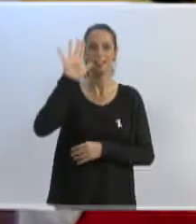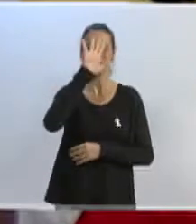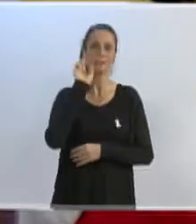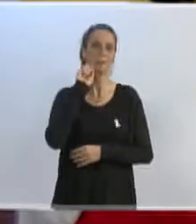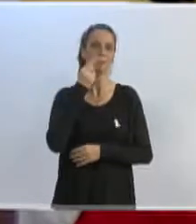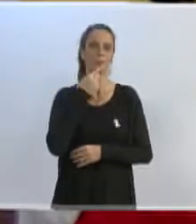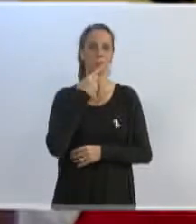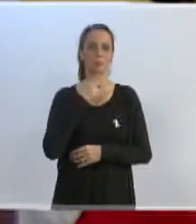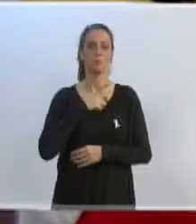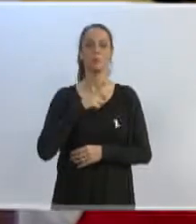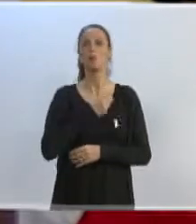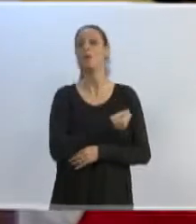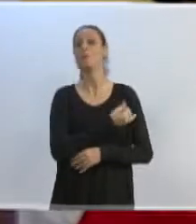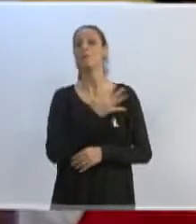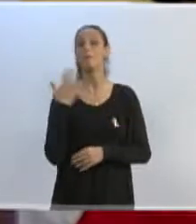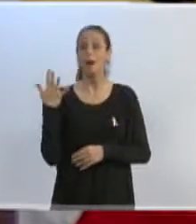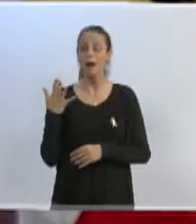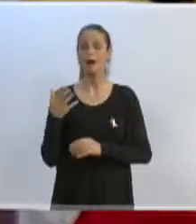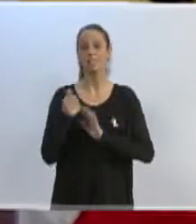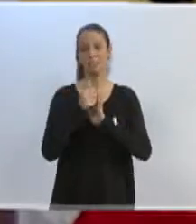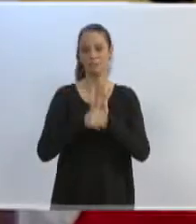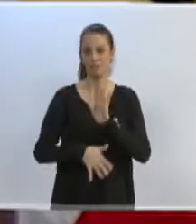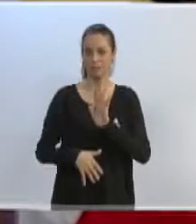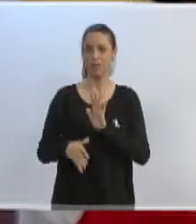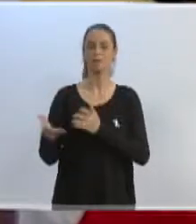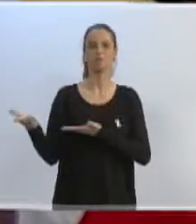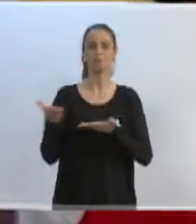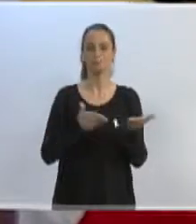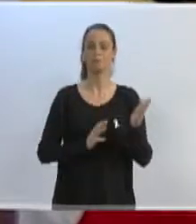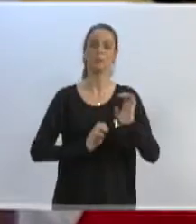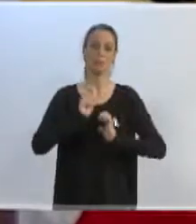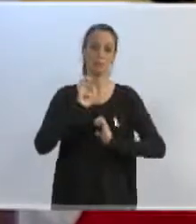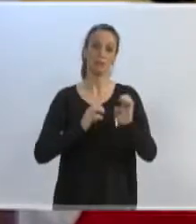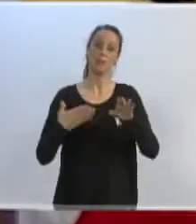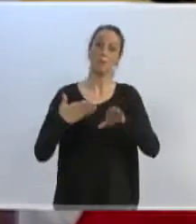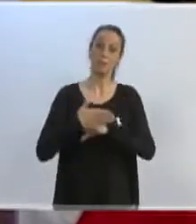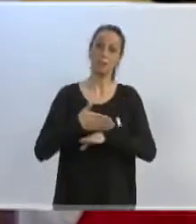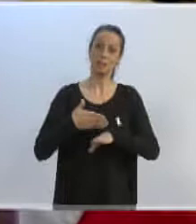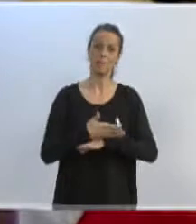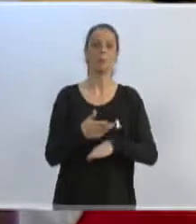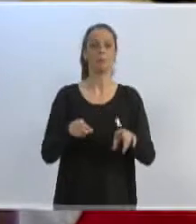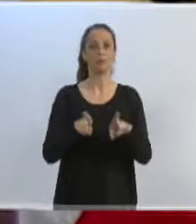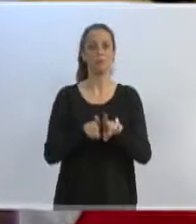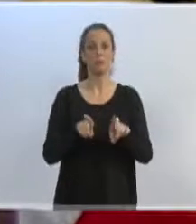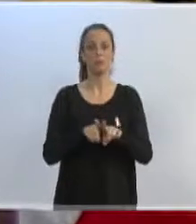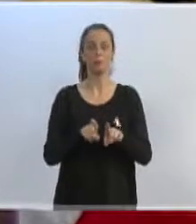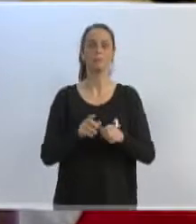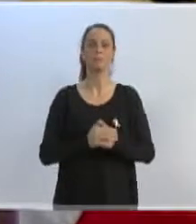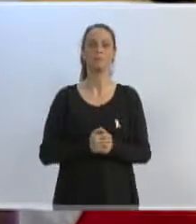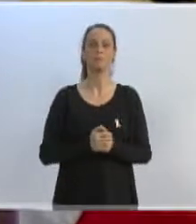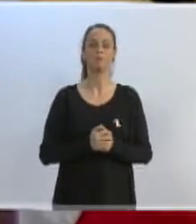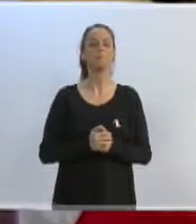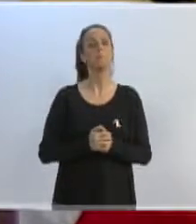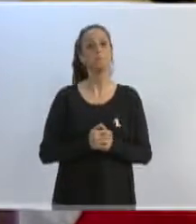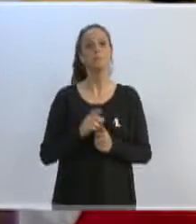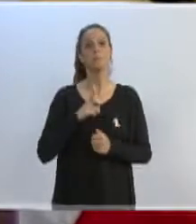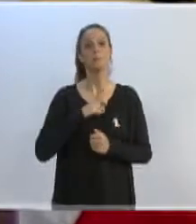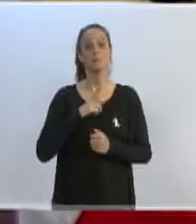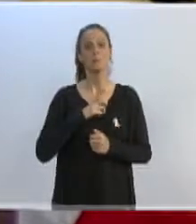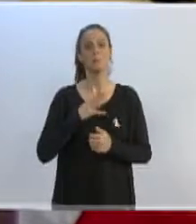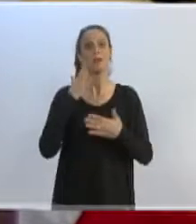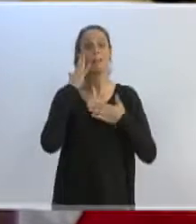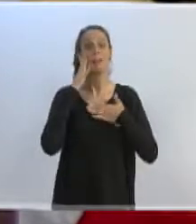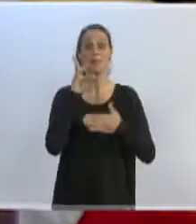tivemos as atividades e convidamos as empresas a estar participando também. Então, de lá, nós tínhamos,